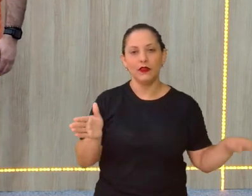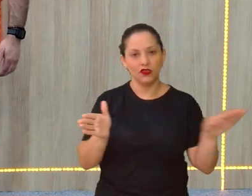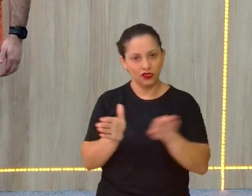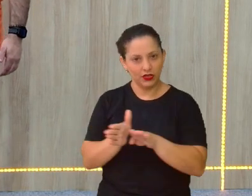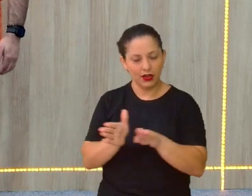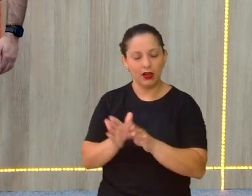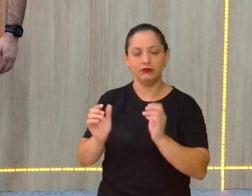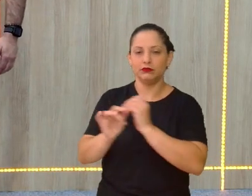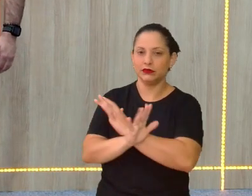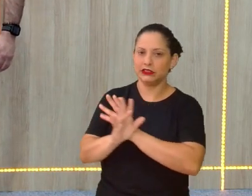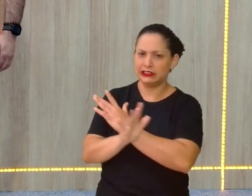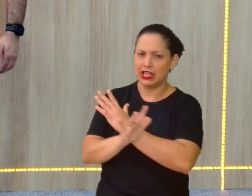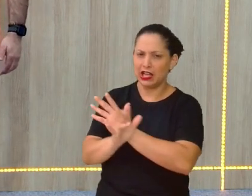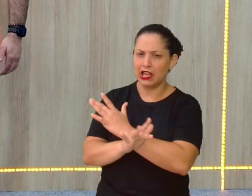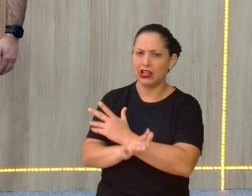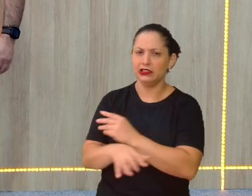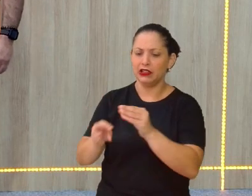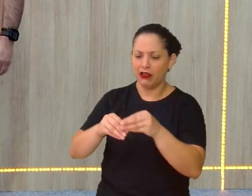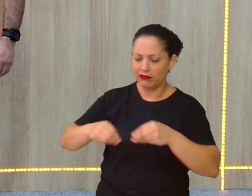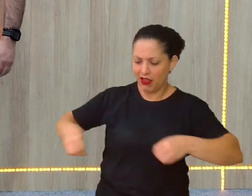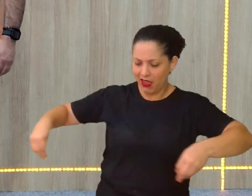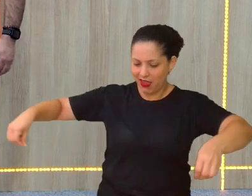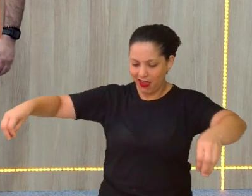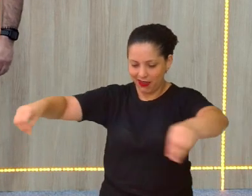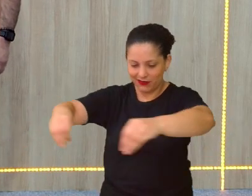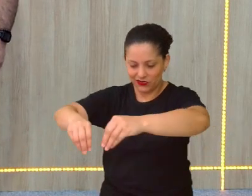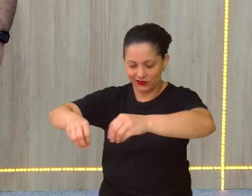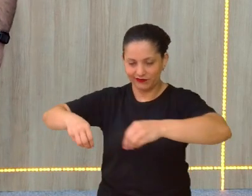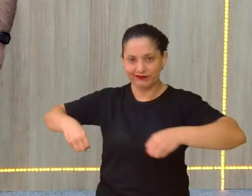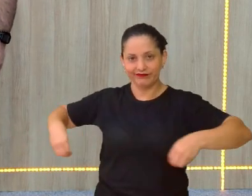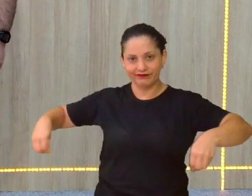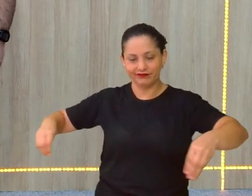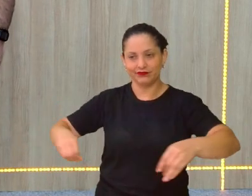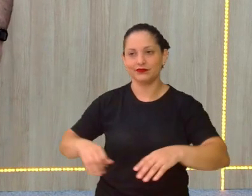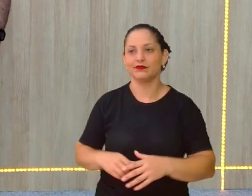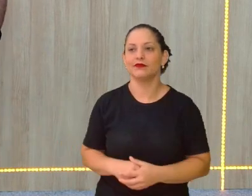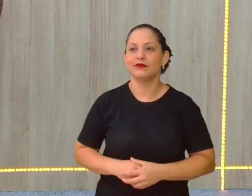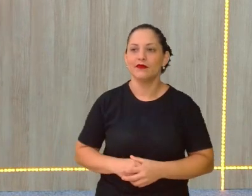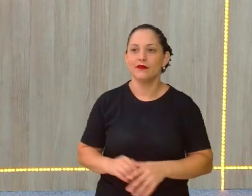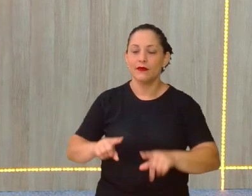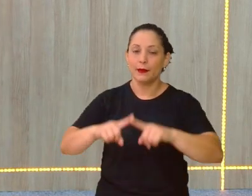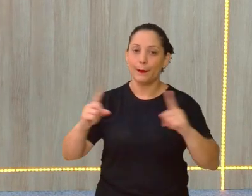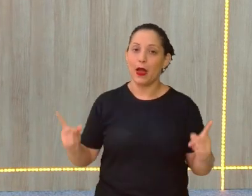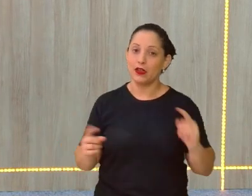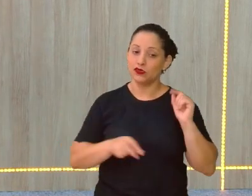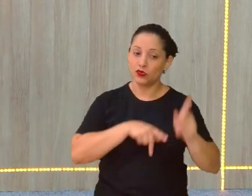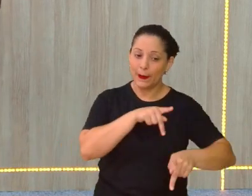Alba Longa, né, ganham terras e fundam, né? Mas aí, ó, os povos